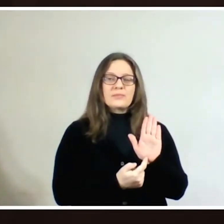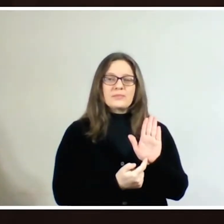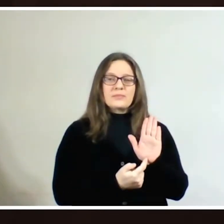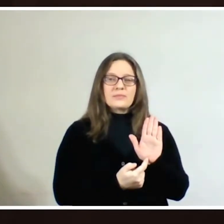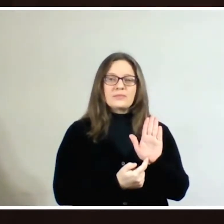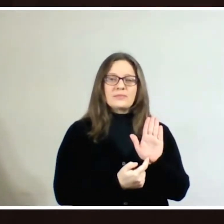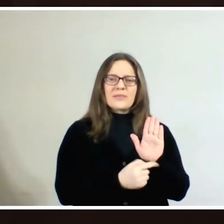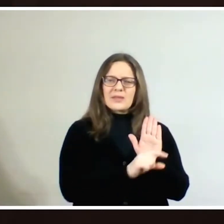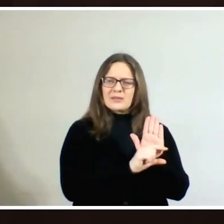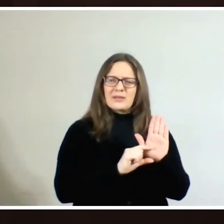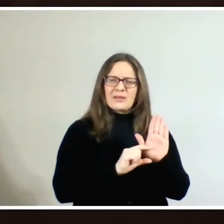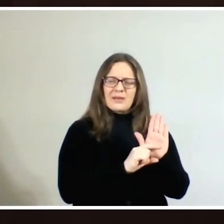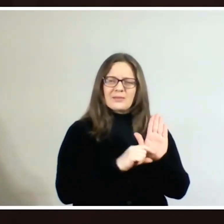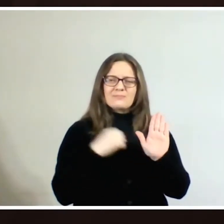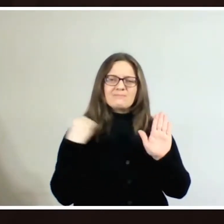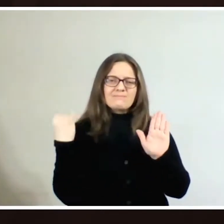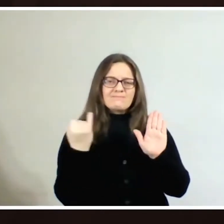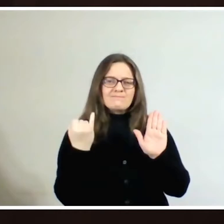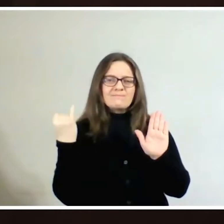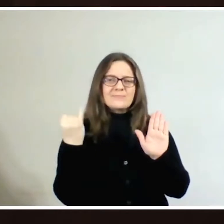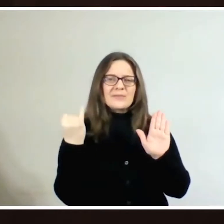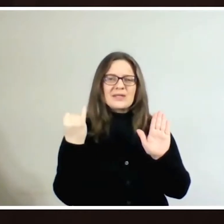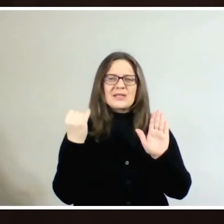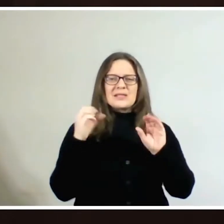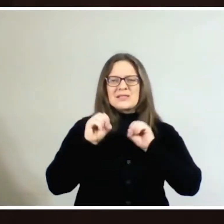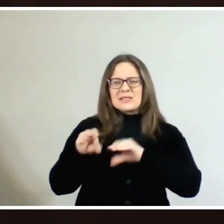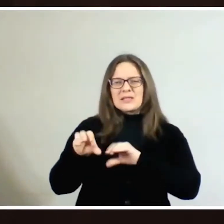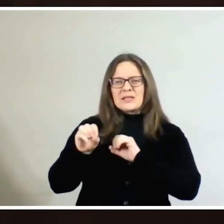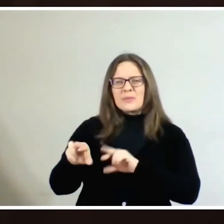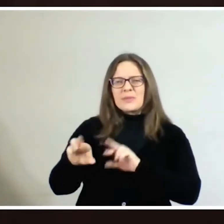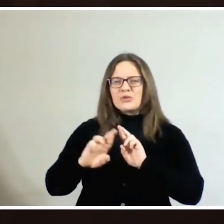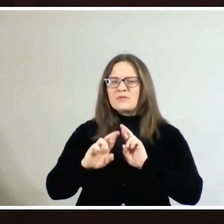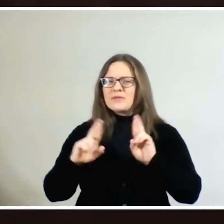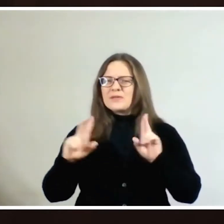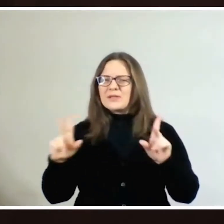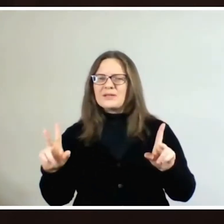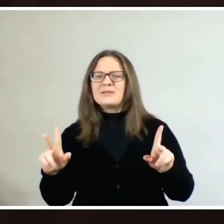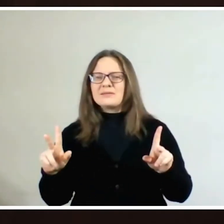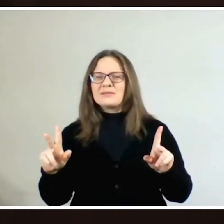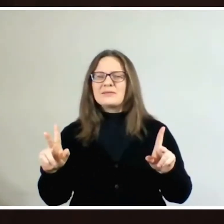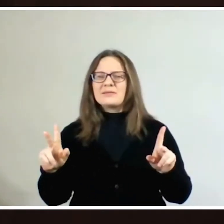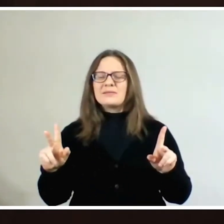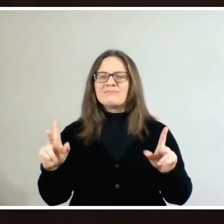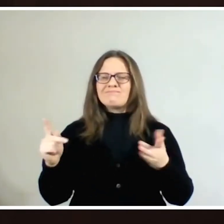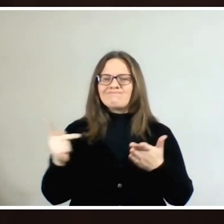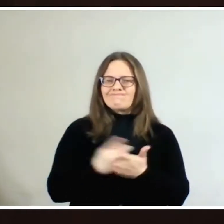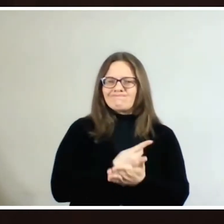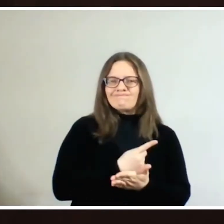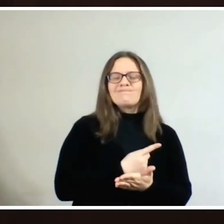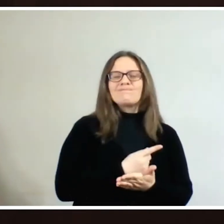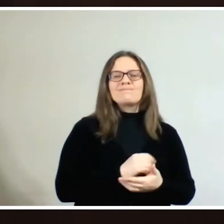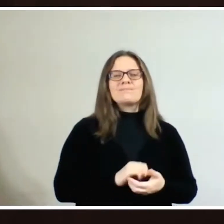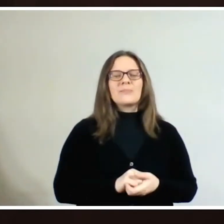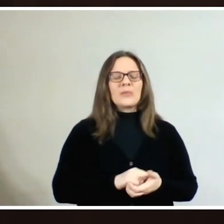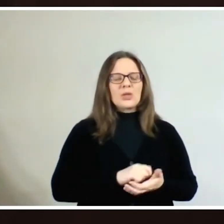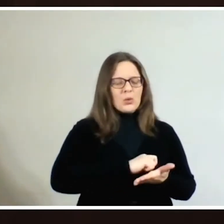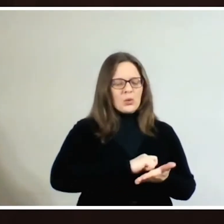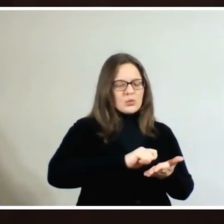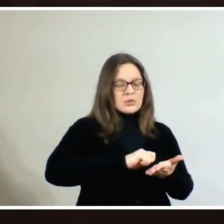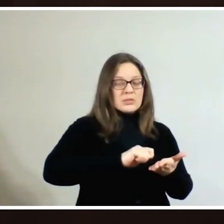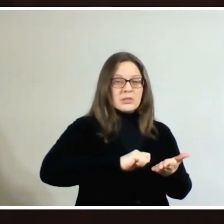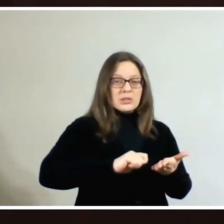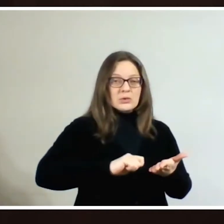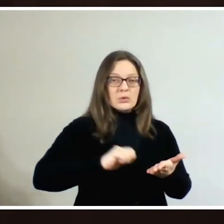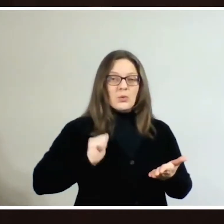vou abordar é sobre ensinamentos diferentes e heresias, tá? Os escritos de Paulo